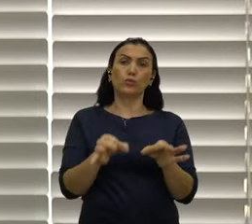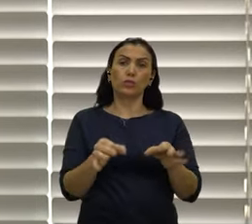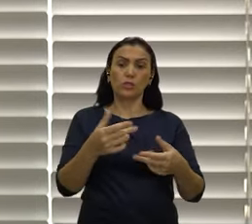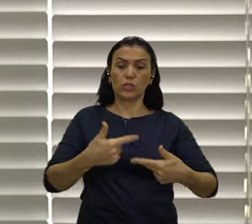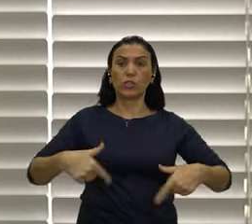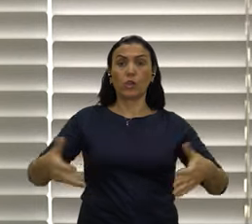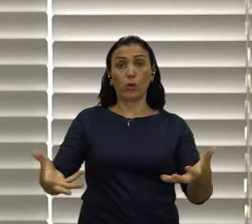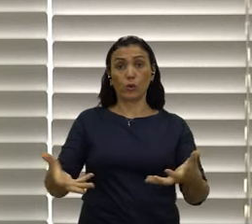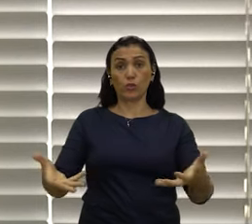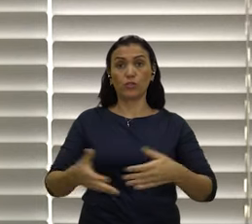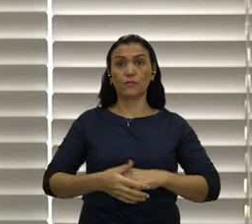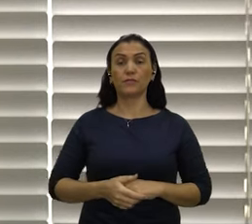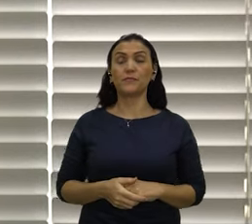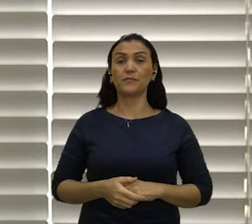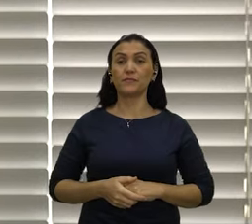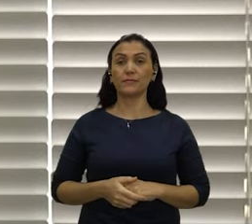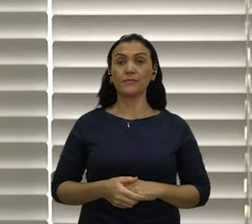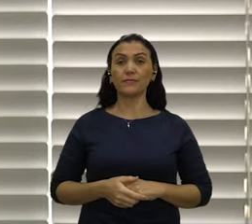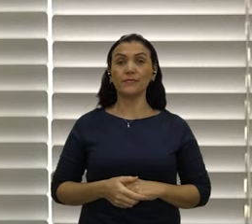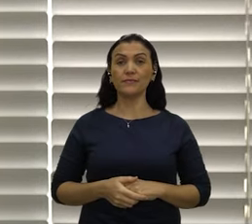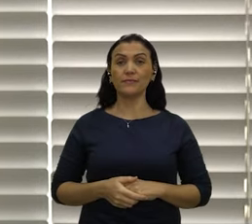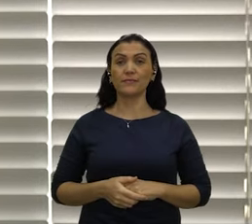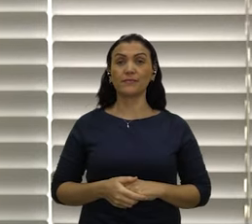para as agências hoje em dia.